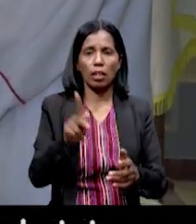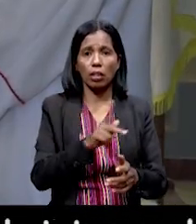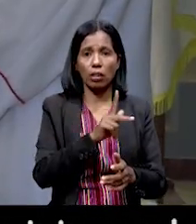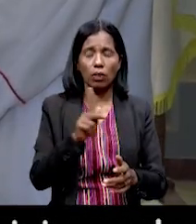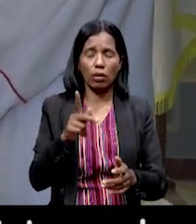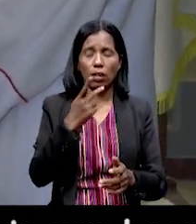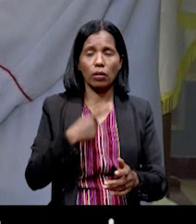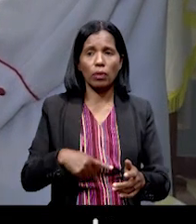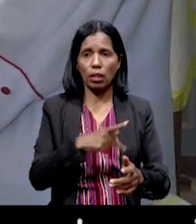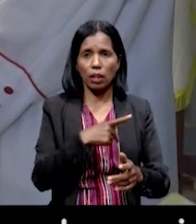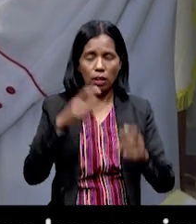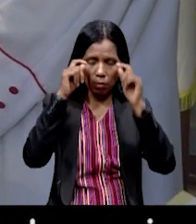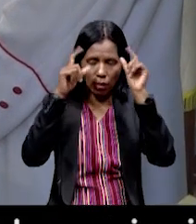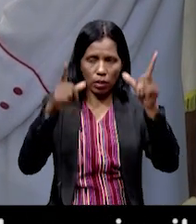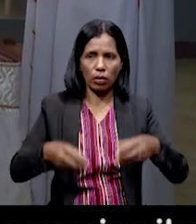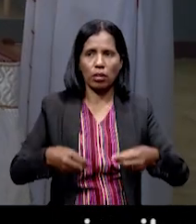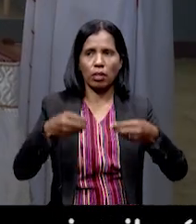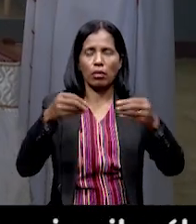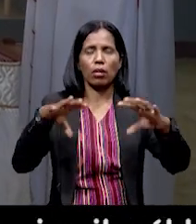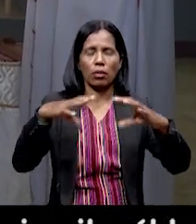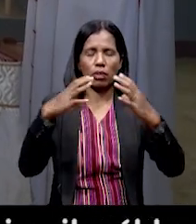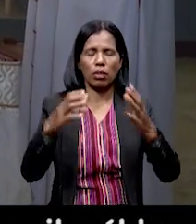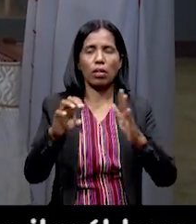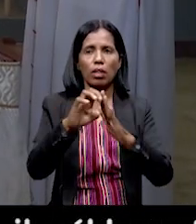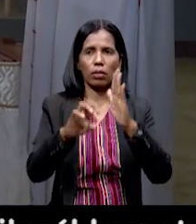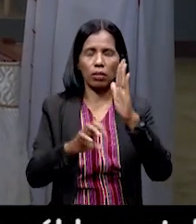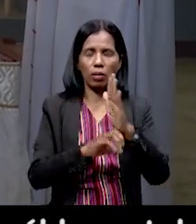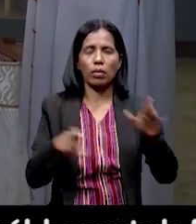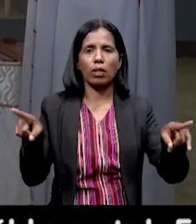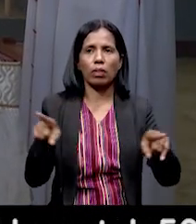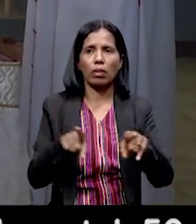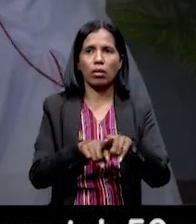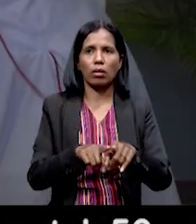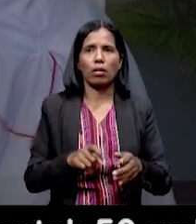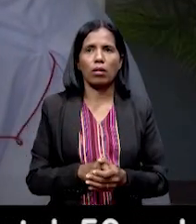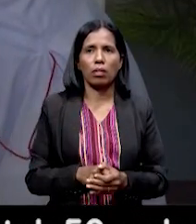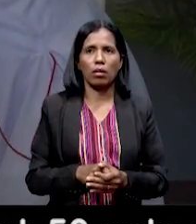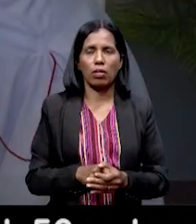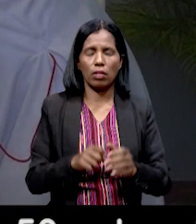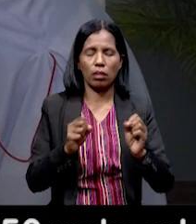Timorense, arcebispo mos foi posse ba Conselho Executivo Hanesan, reitor,